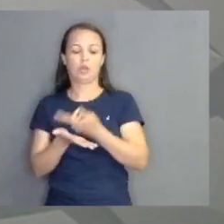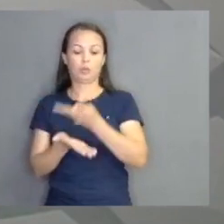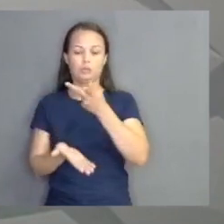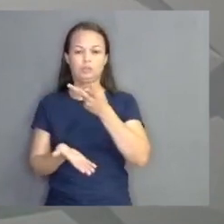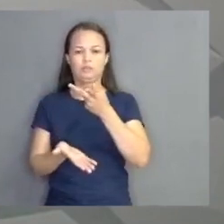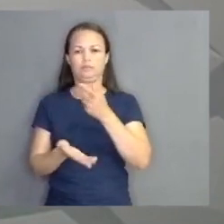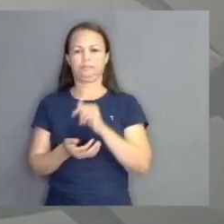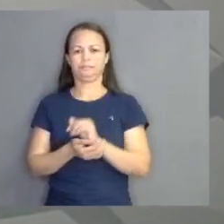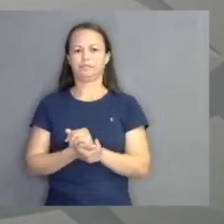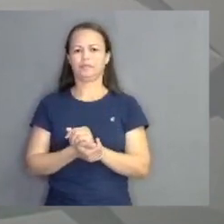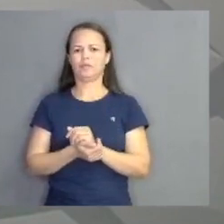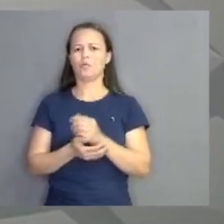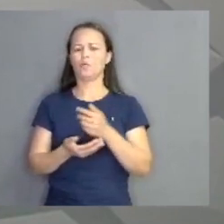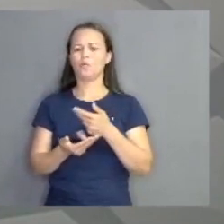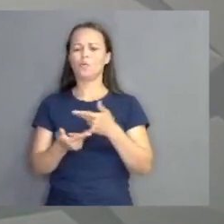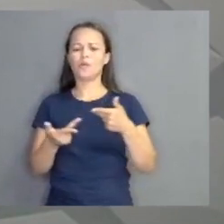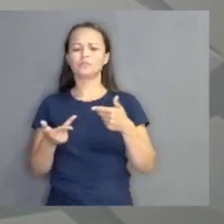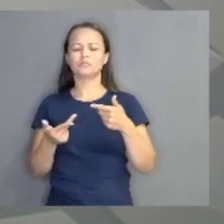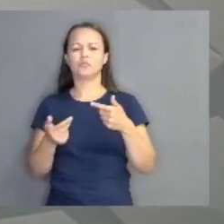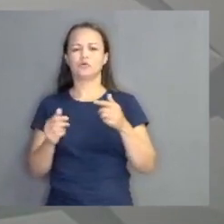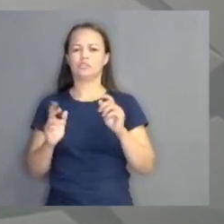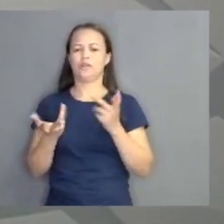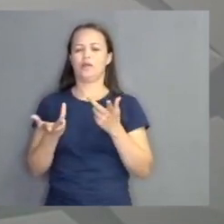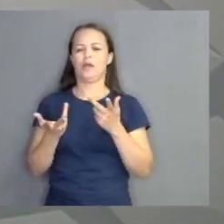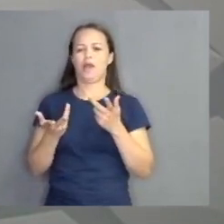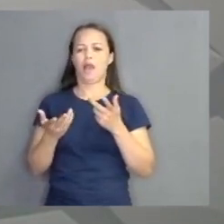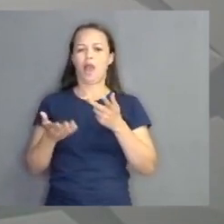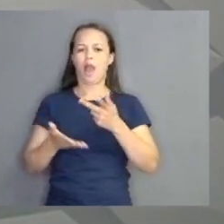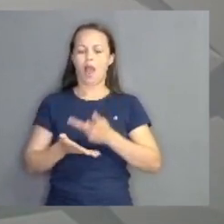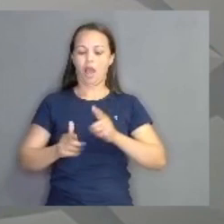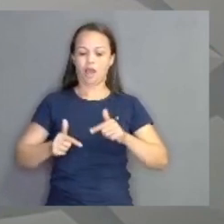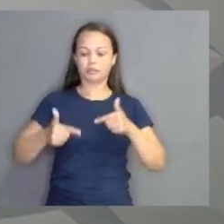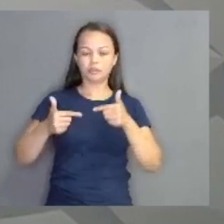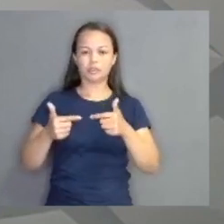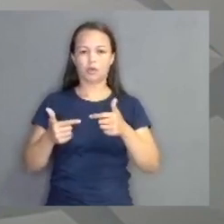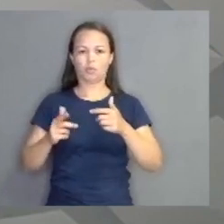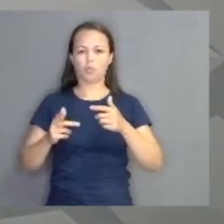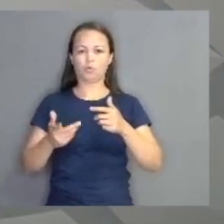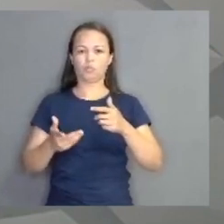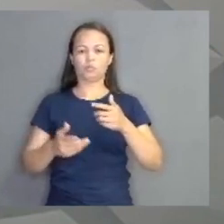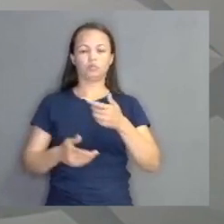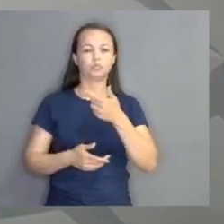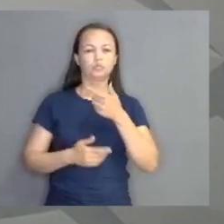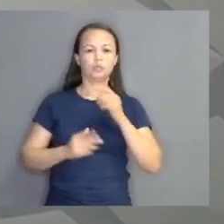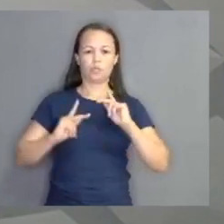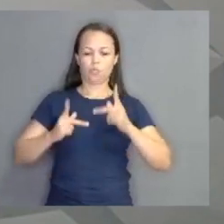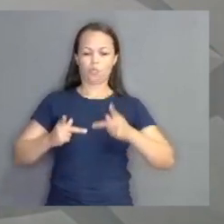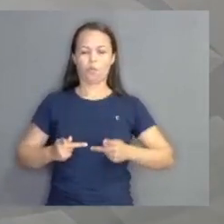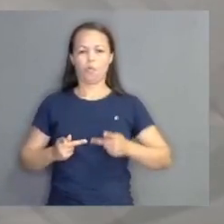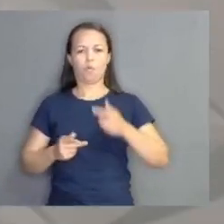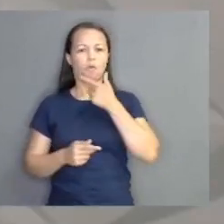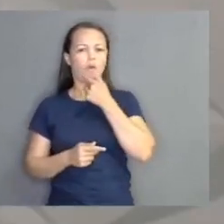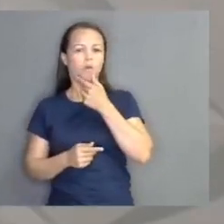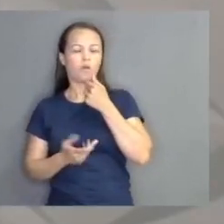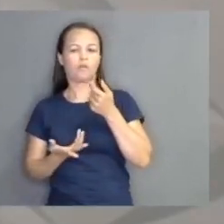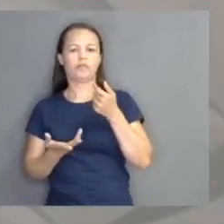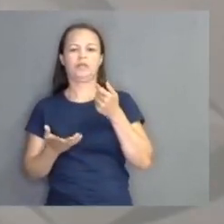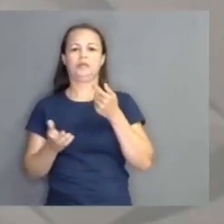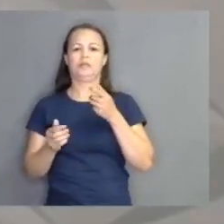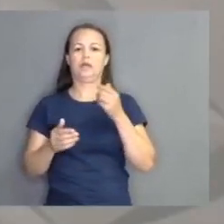você saber quais foram as ações do homem naquela época. É você saber quais foram as mudanças que